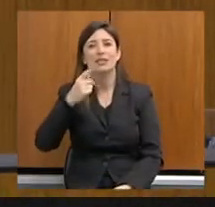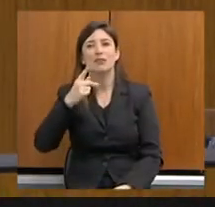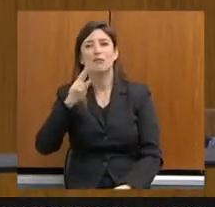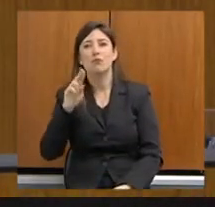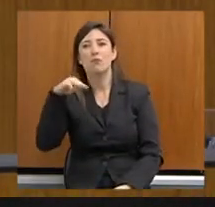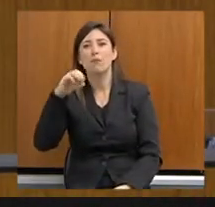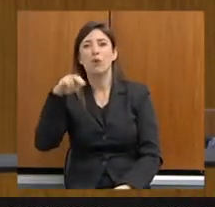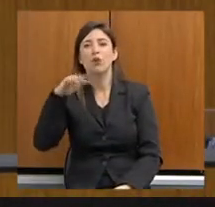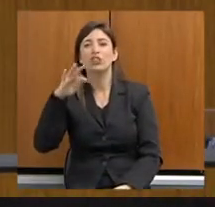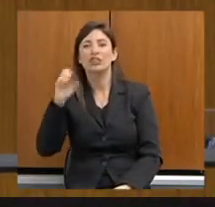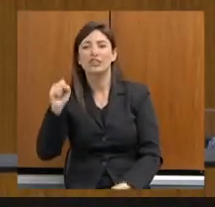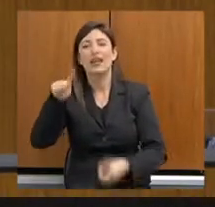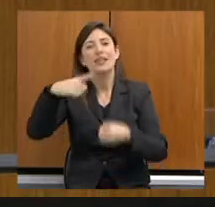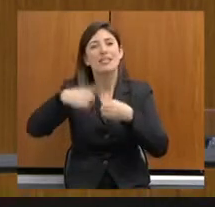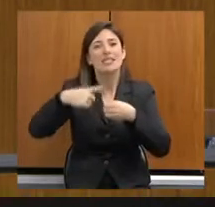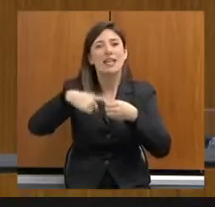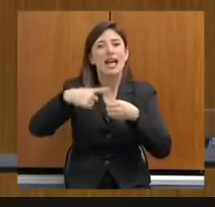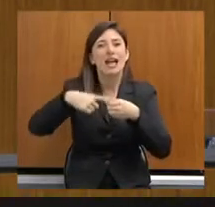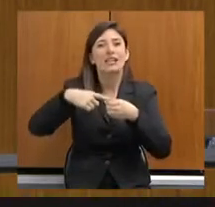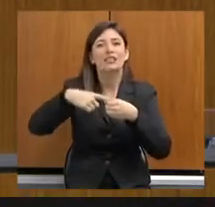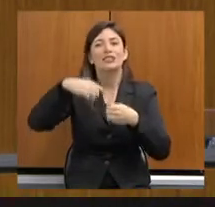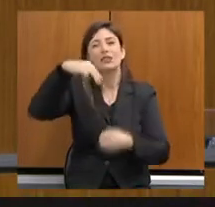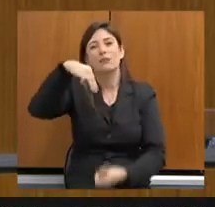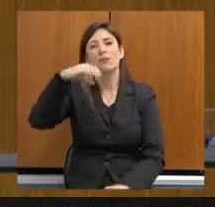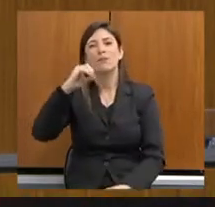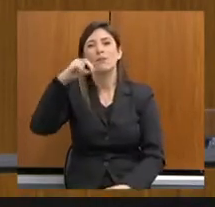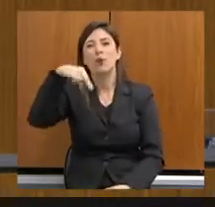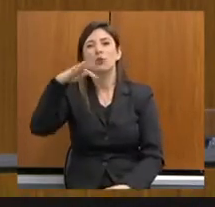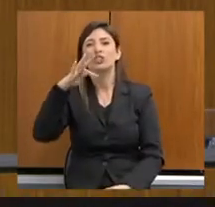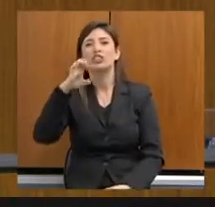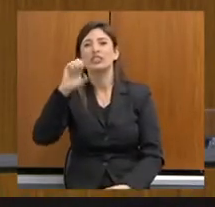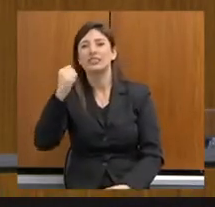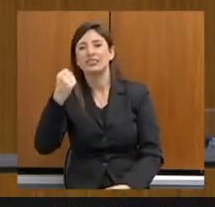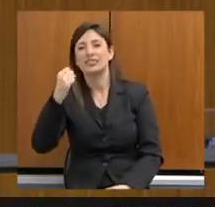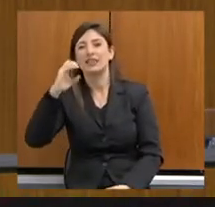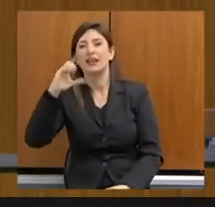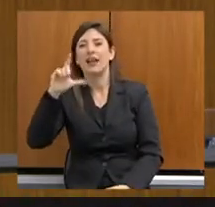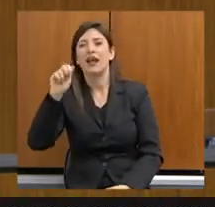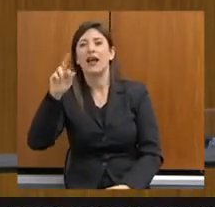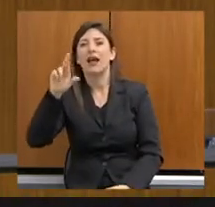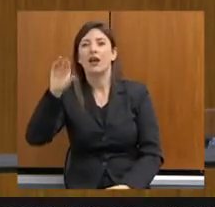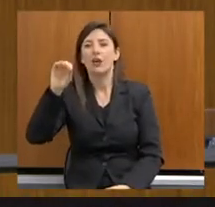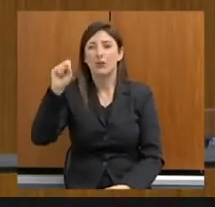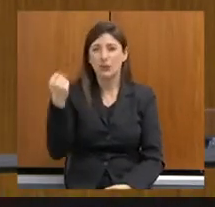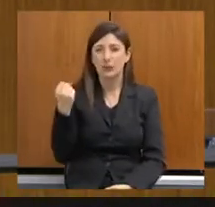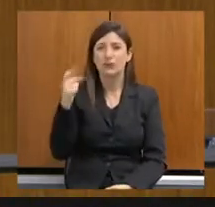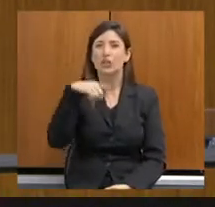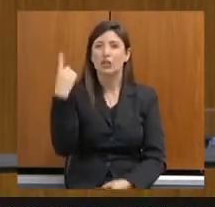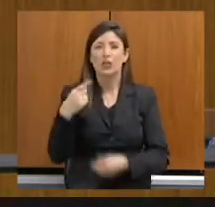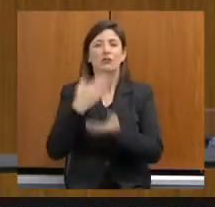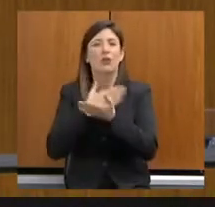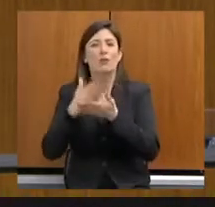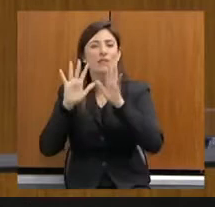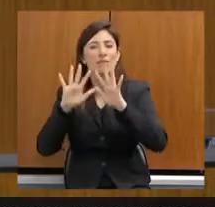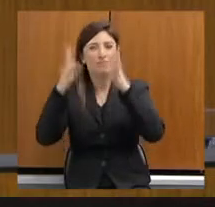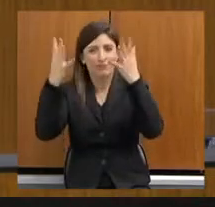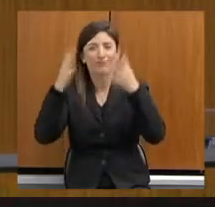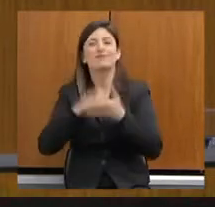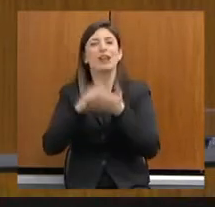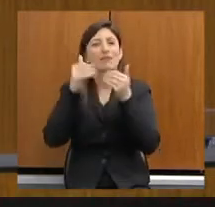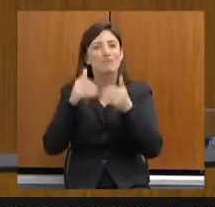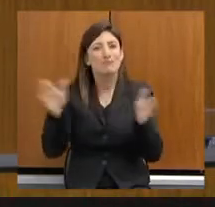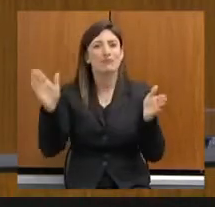Claros capital do Norte e lá dentro da nossa fala estamos pontuando favoravelmente ao veto